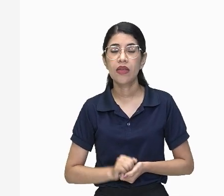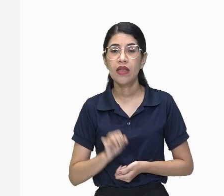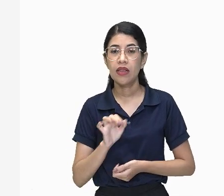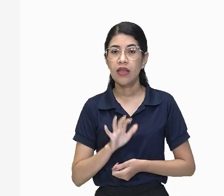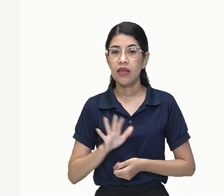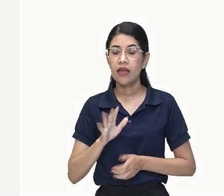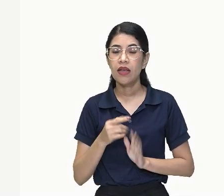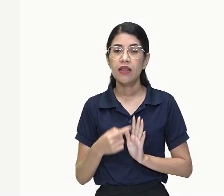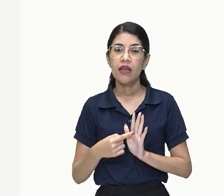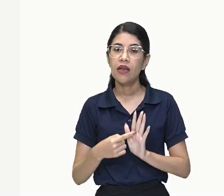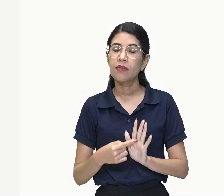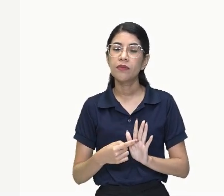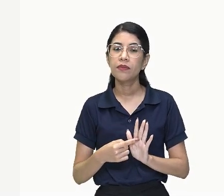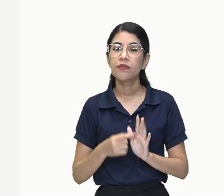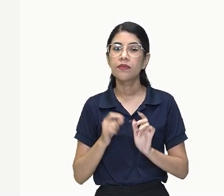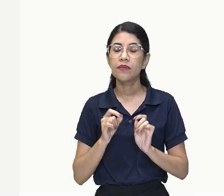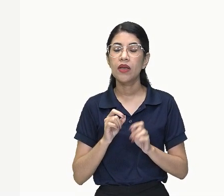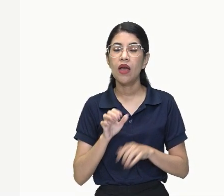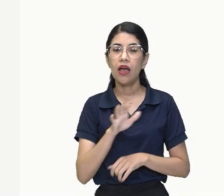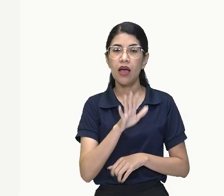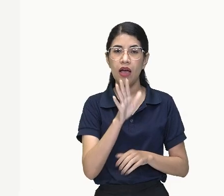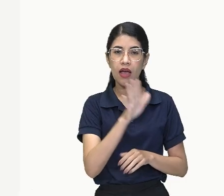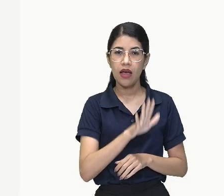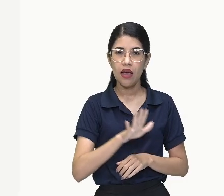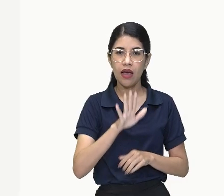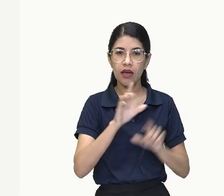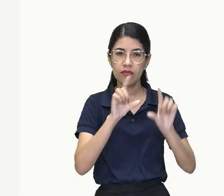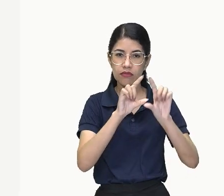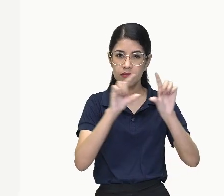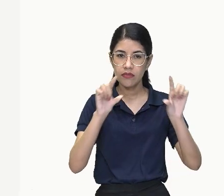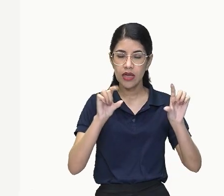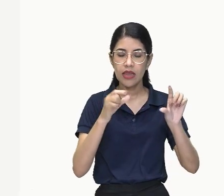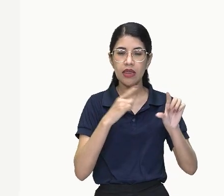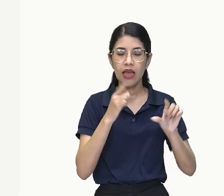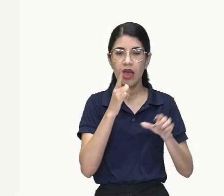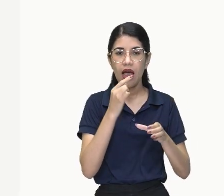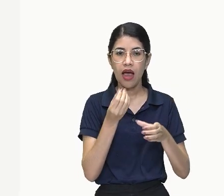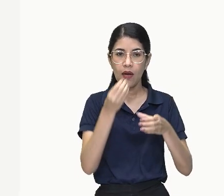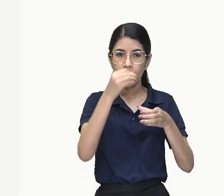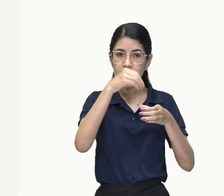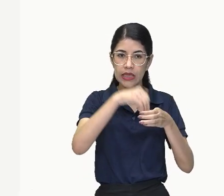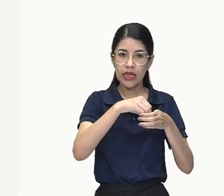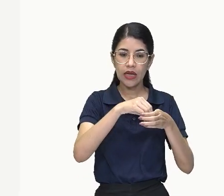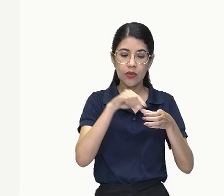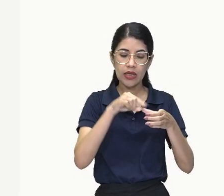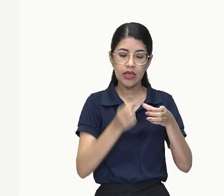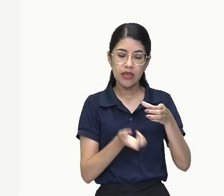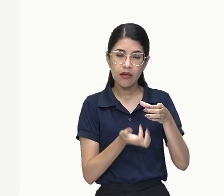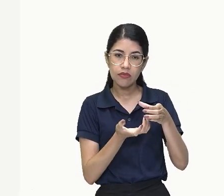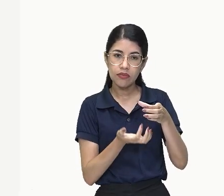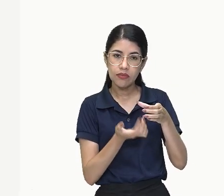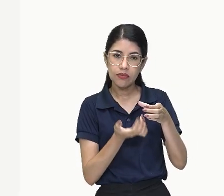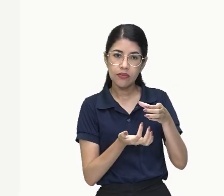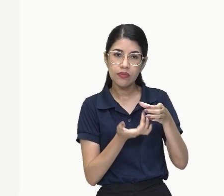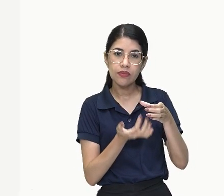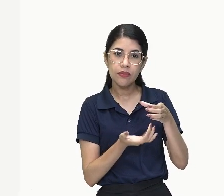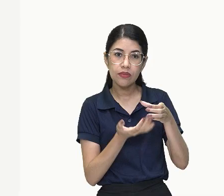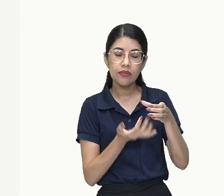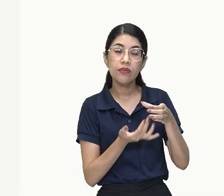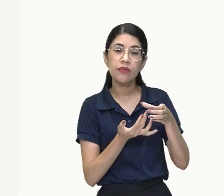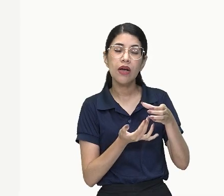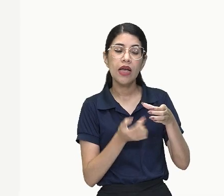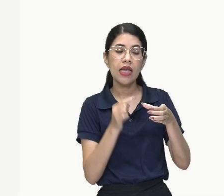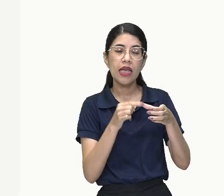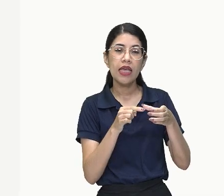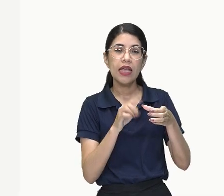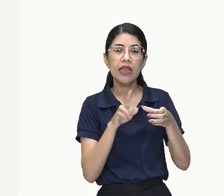imagem nós temos o local onde está contida a água. Essa água ela é aquecida e a partir